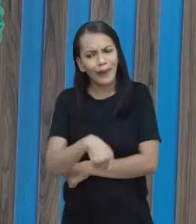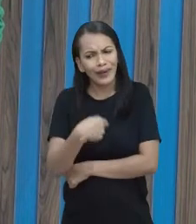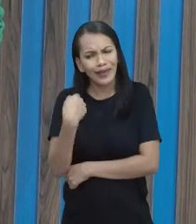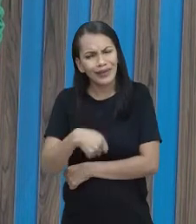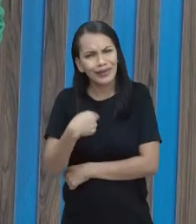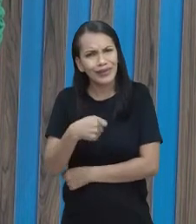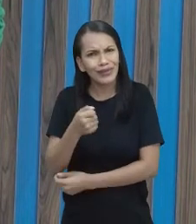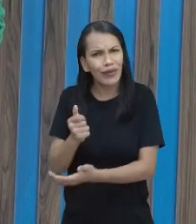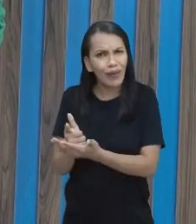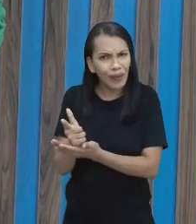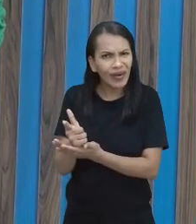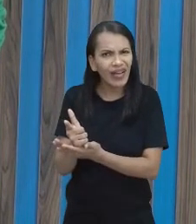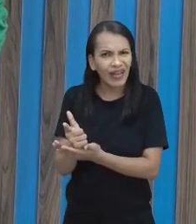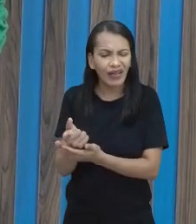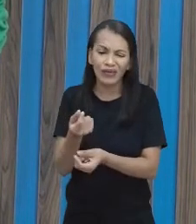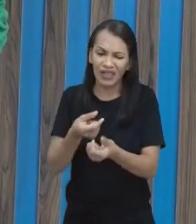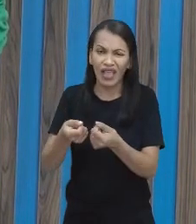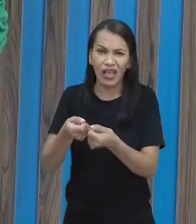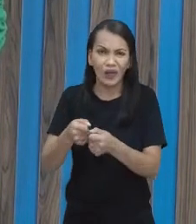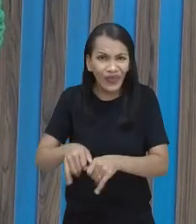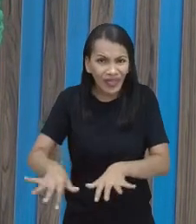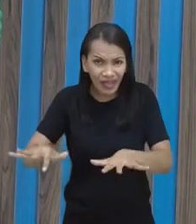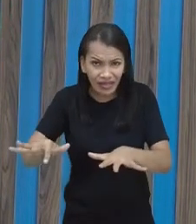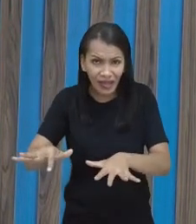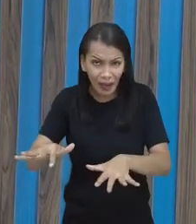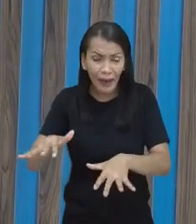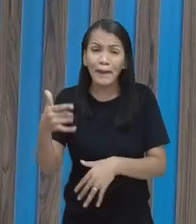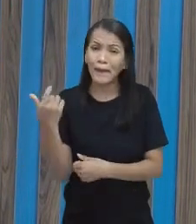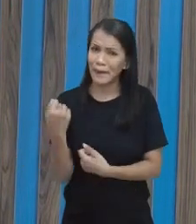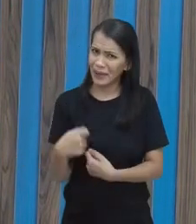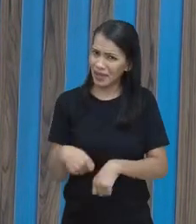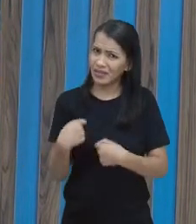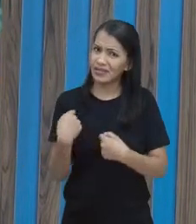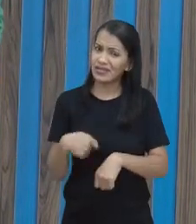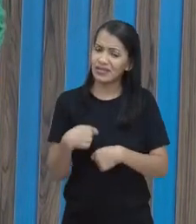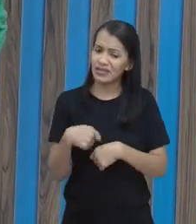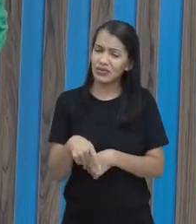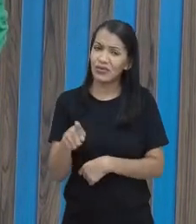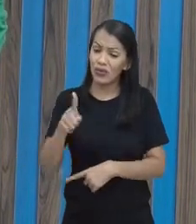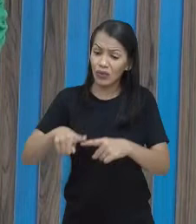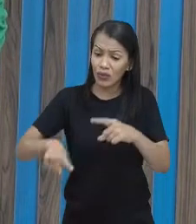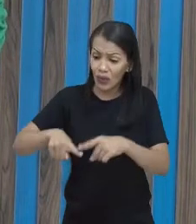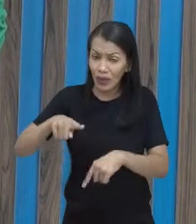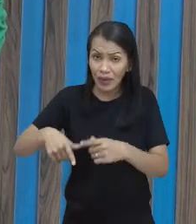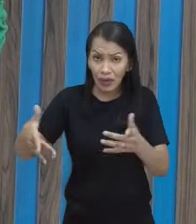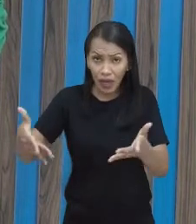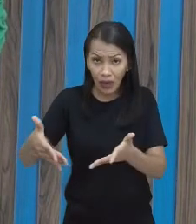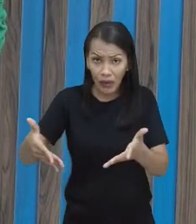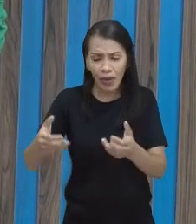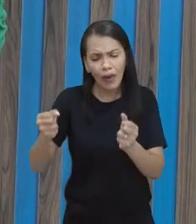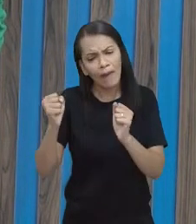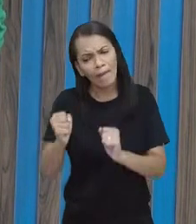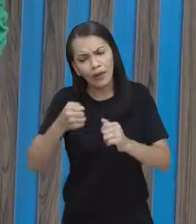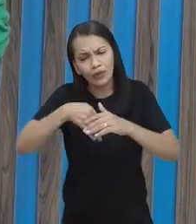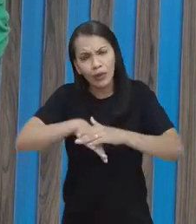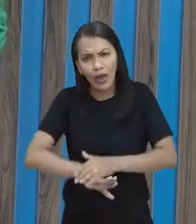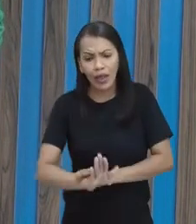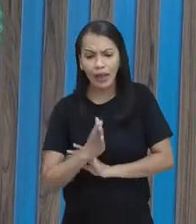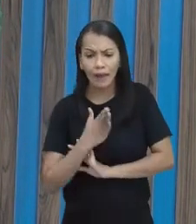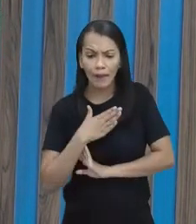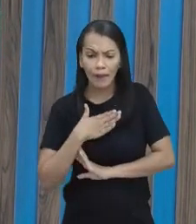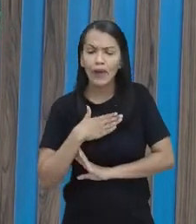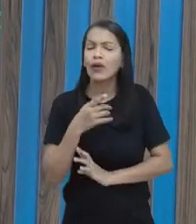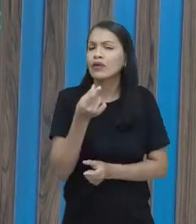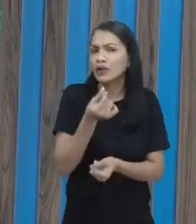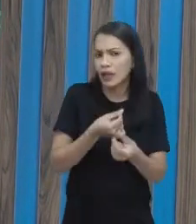gastar mesmo esse dinheiro, né? Será que eu preciso desse produto? Eu posso guardar meu dinheiro e depois utilizar